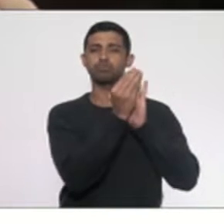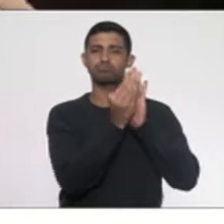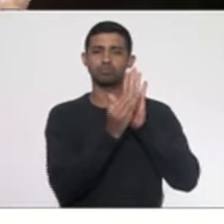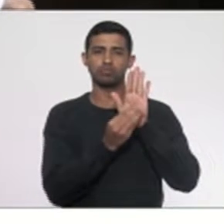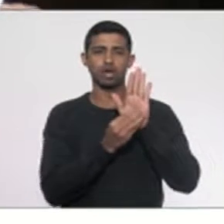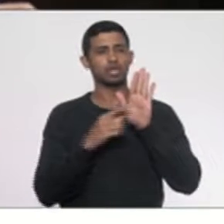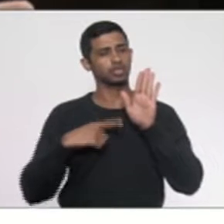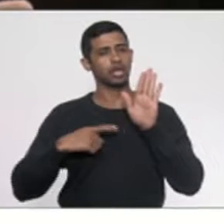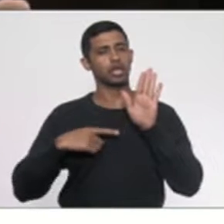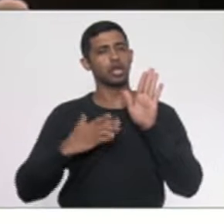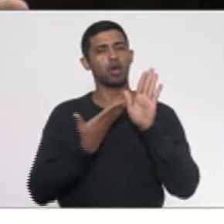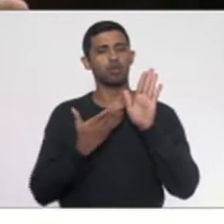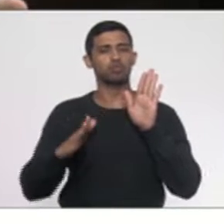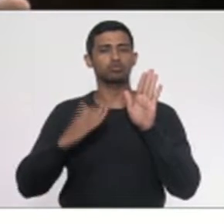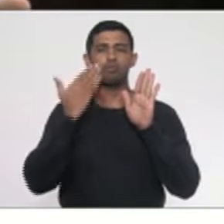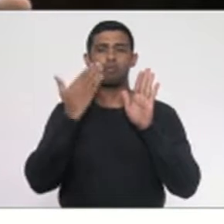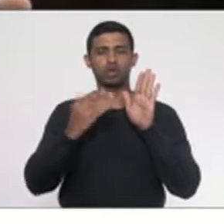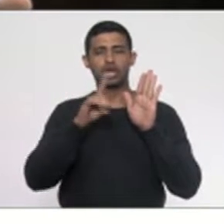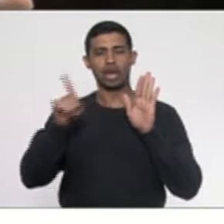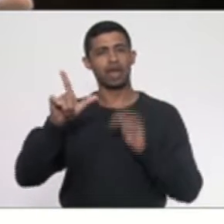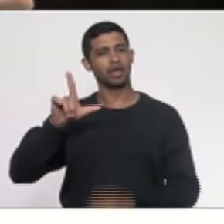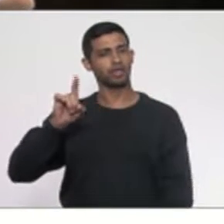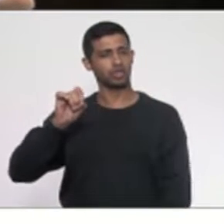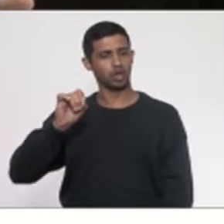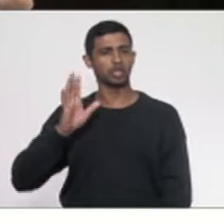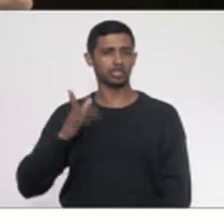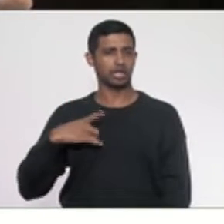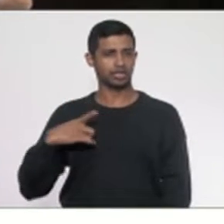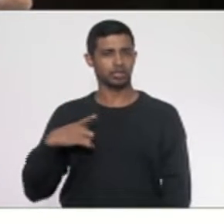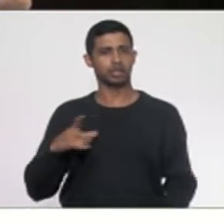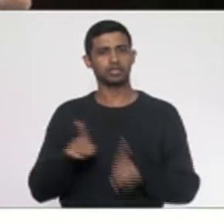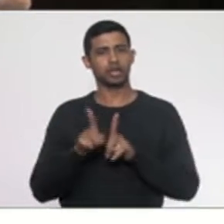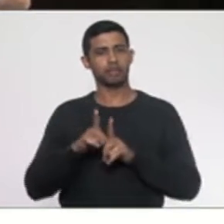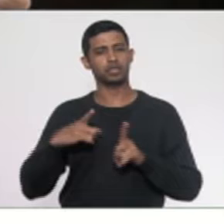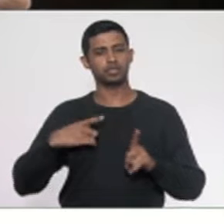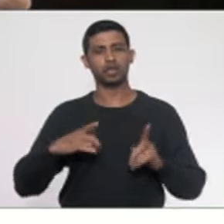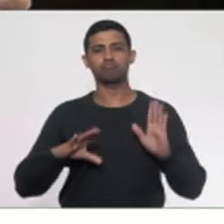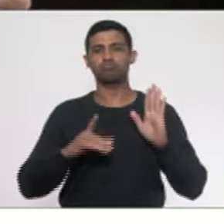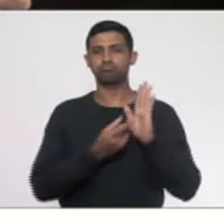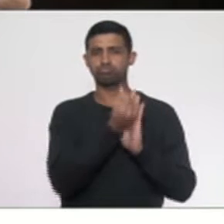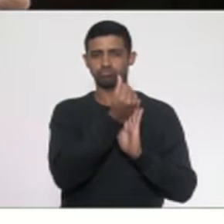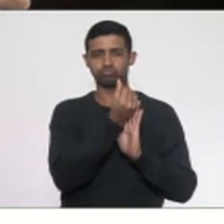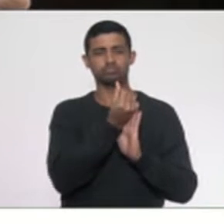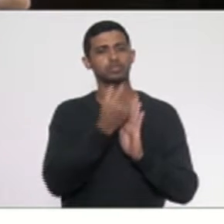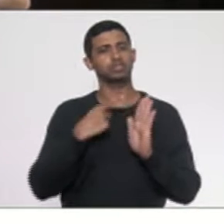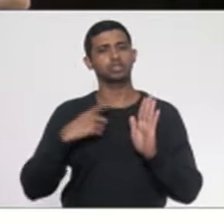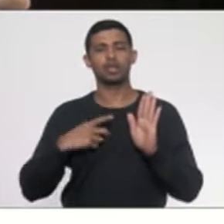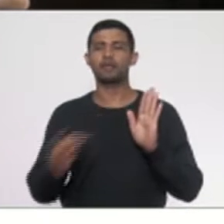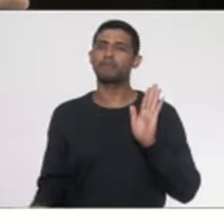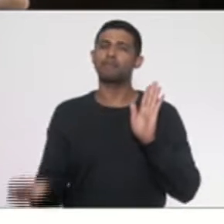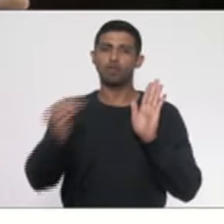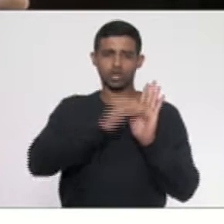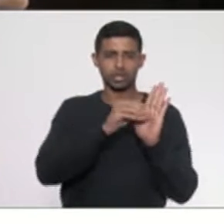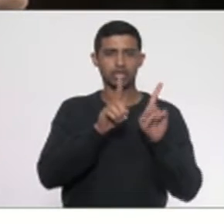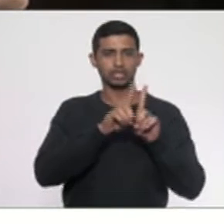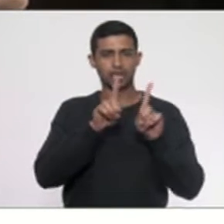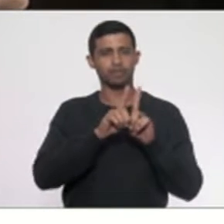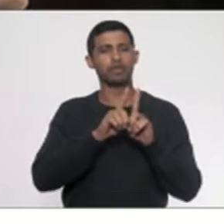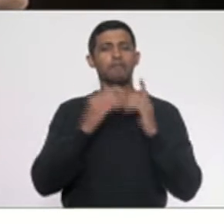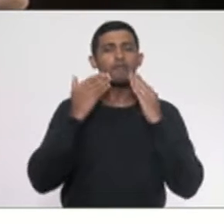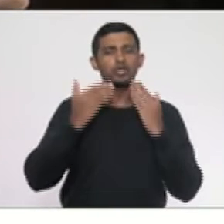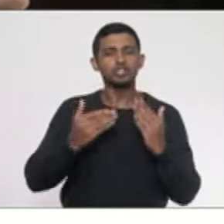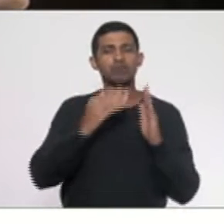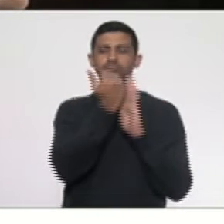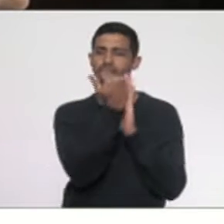já estão previstos na LDO ou na legislação que norteia as práticas orçamentárias. Incluir demonstrativos relativos à execução